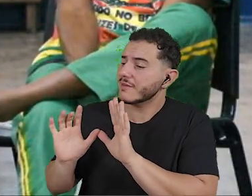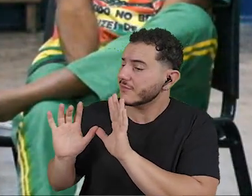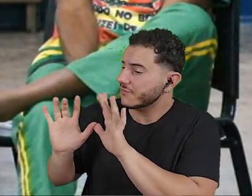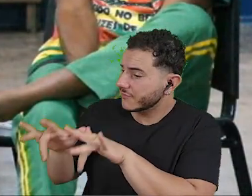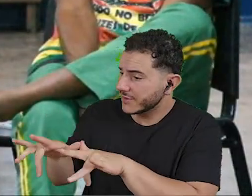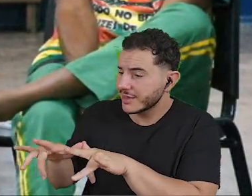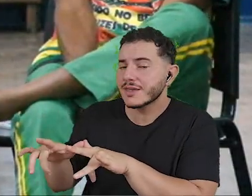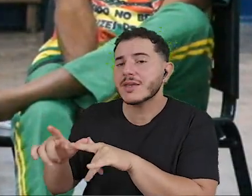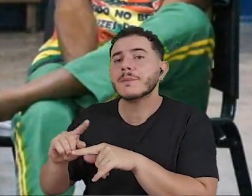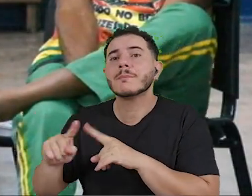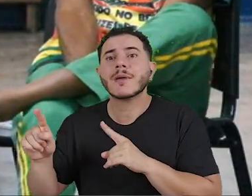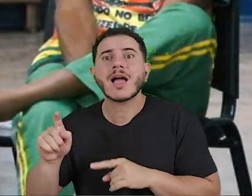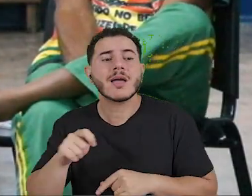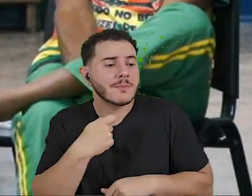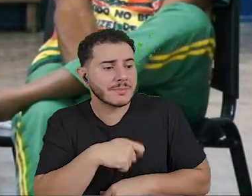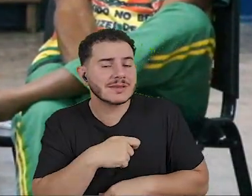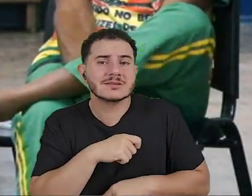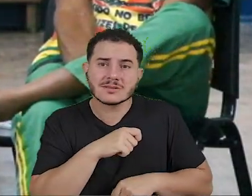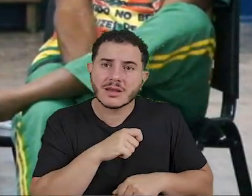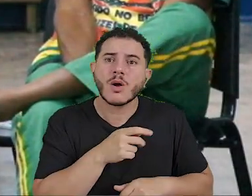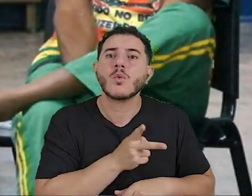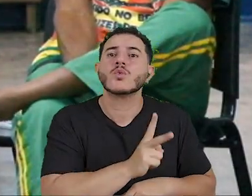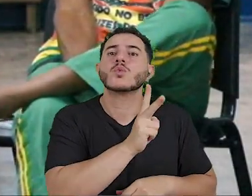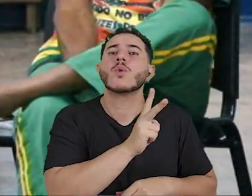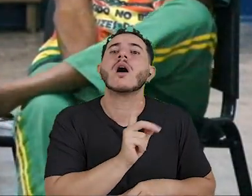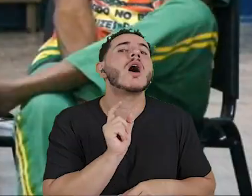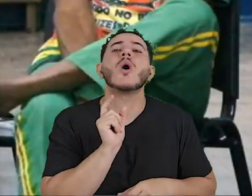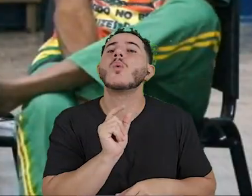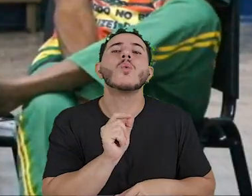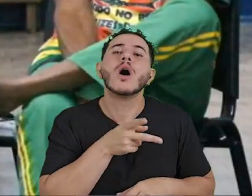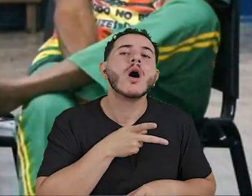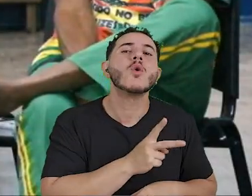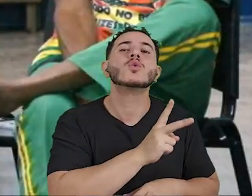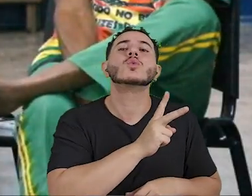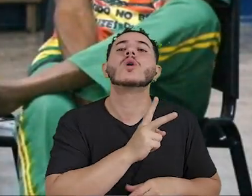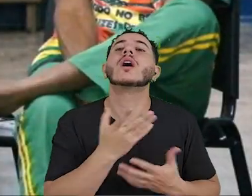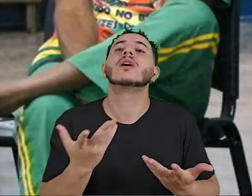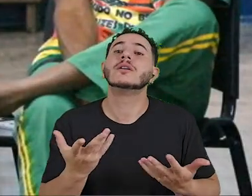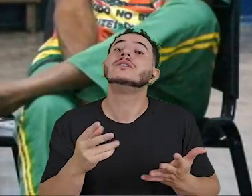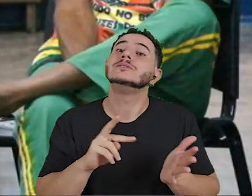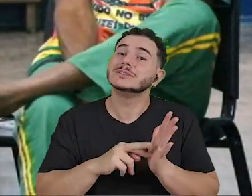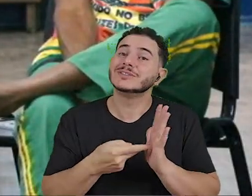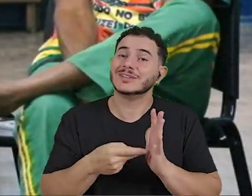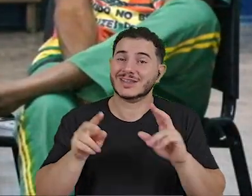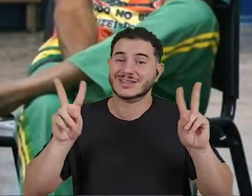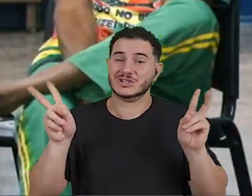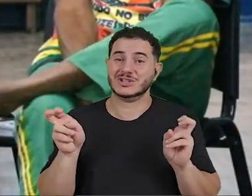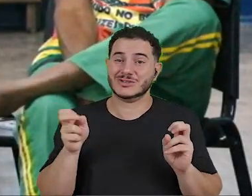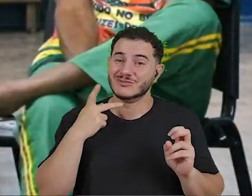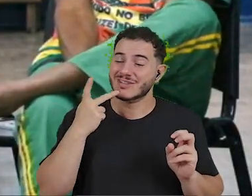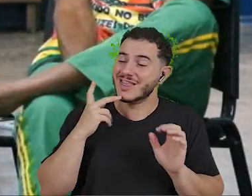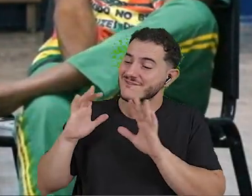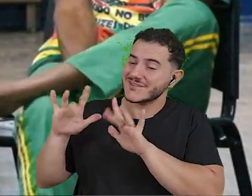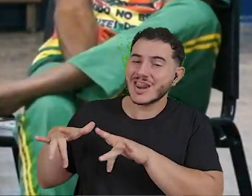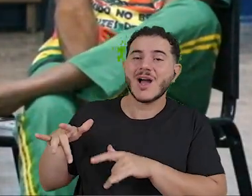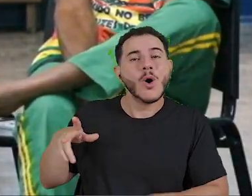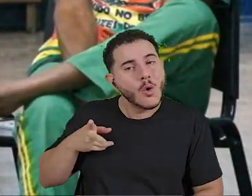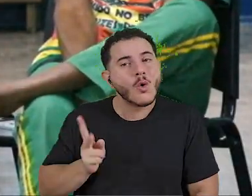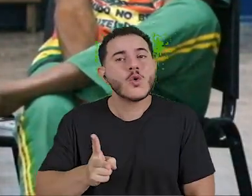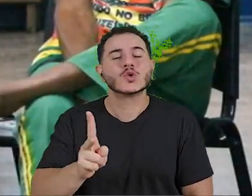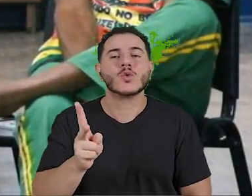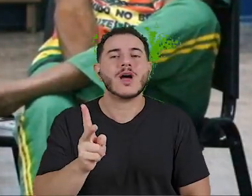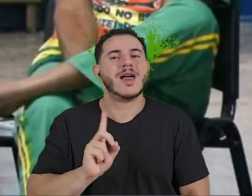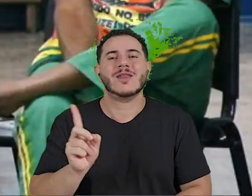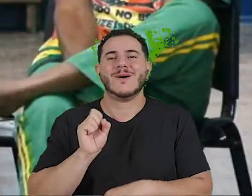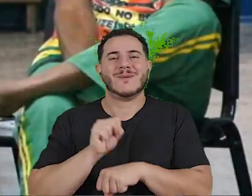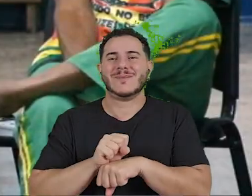gente precisa fazer algo para continuar. E aí pega essa parte, né, da continuidade. E é exatamente isso. O Raízes